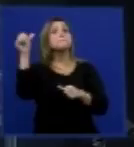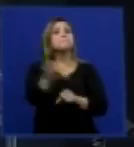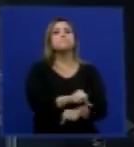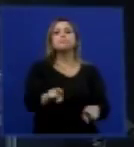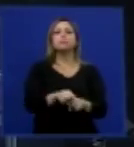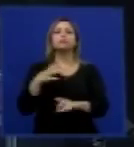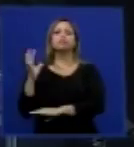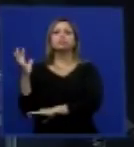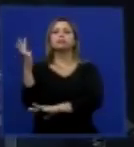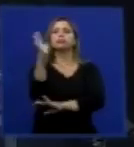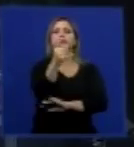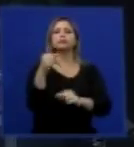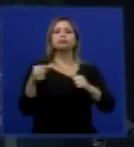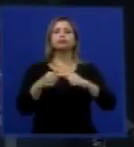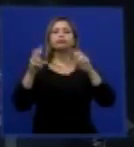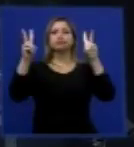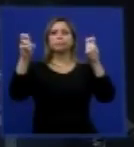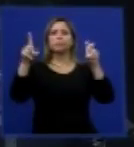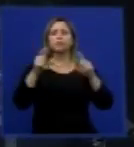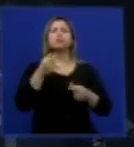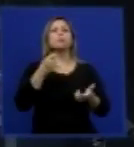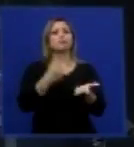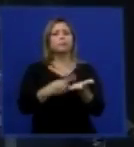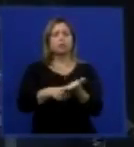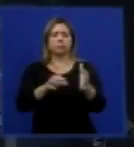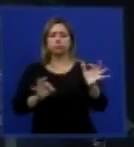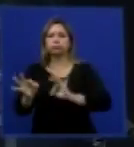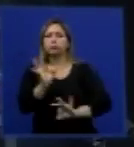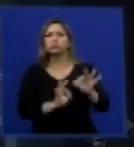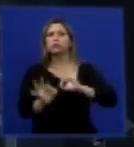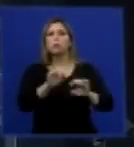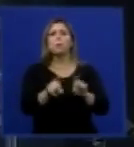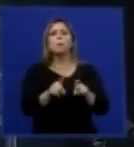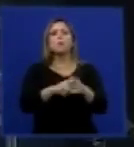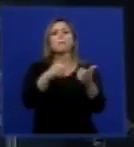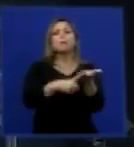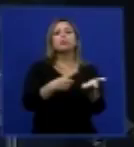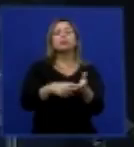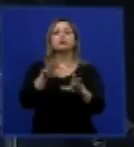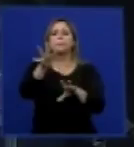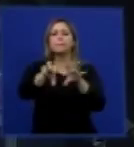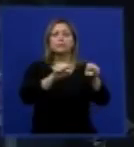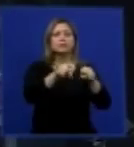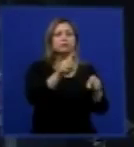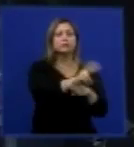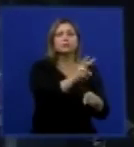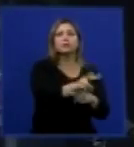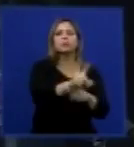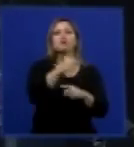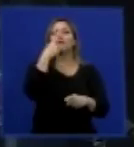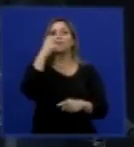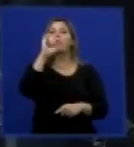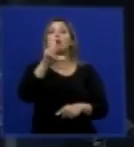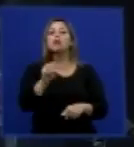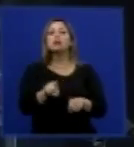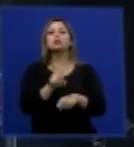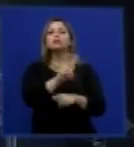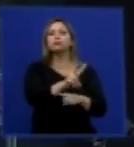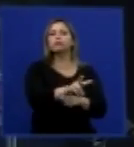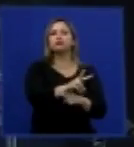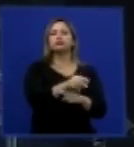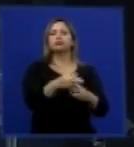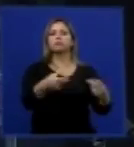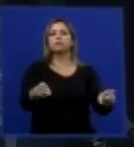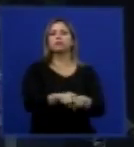agregam a este tema organizamos um sistema de coleta seletivo absolutamente democrático